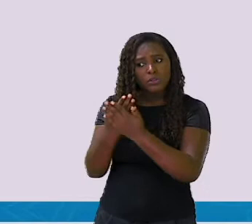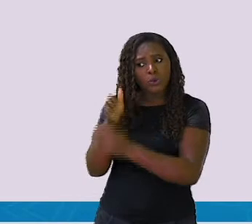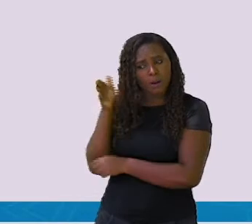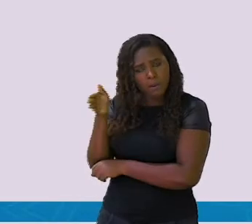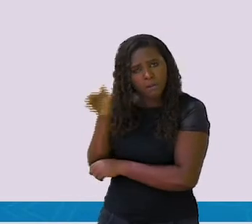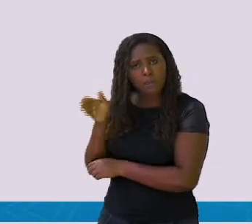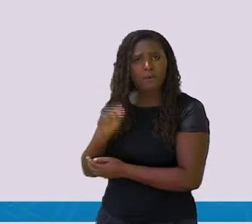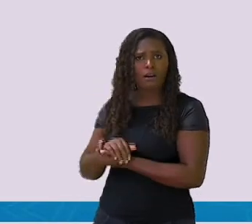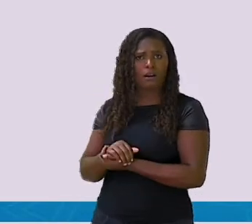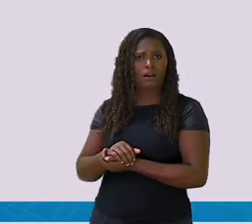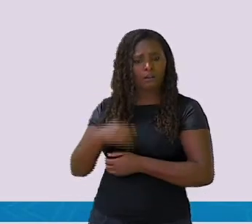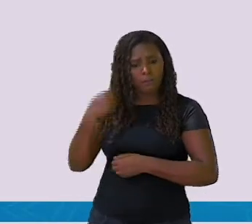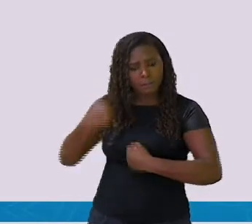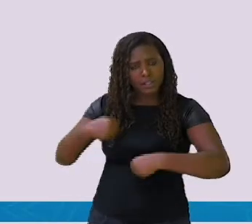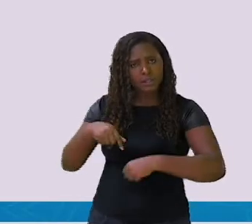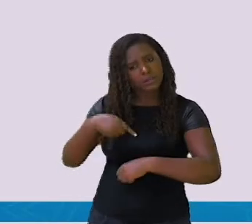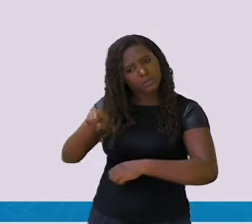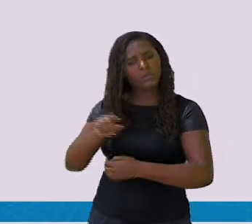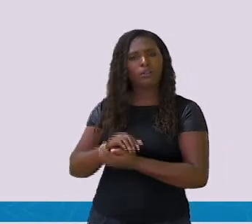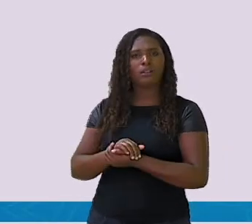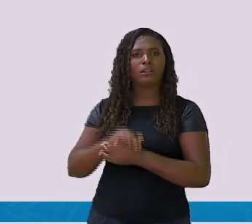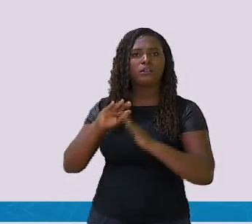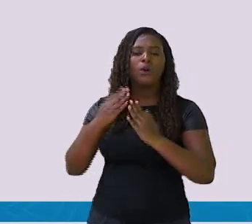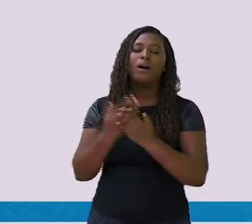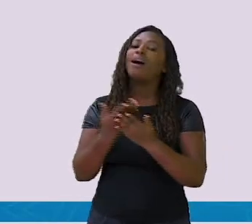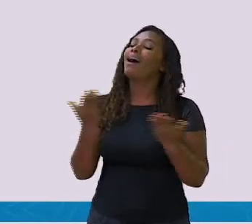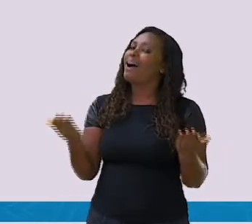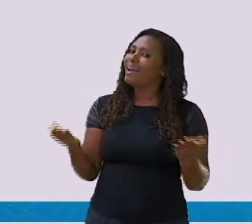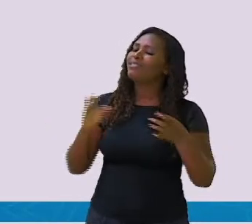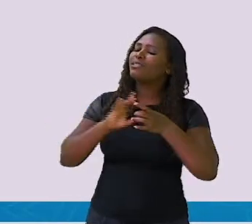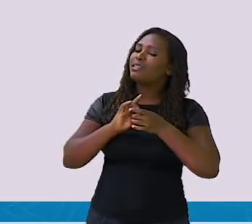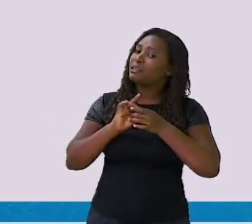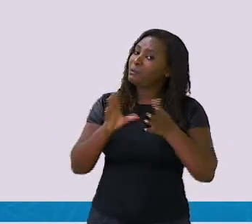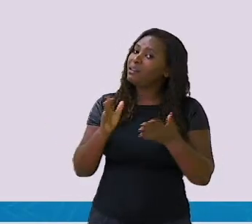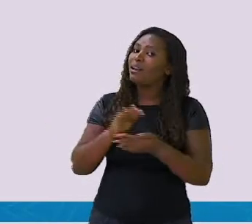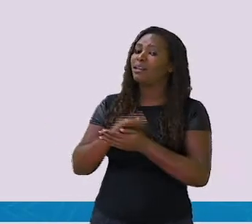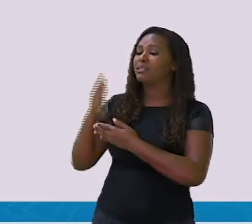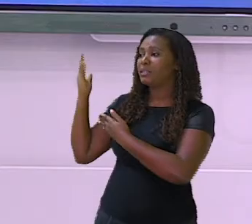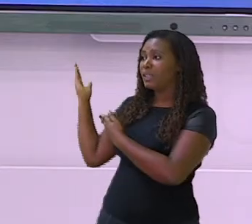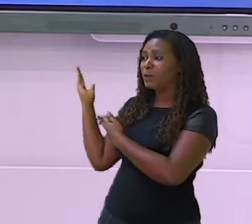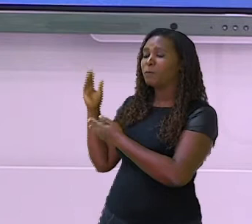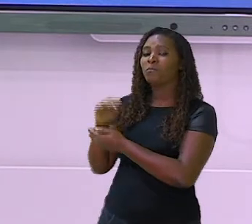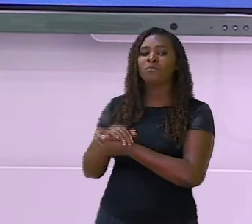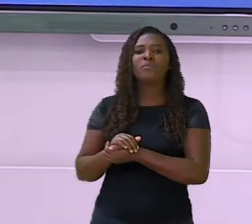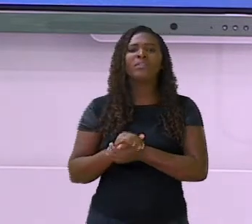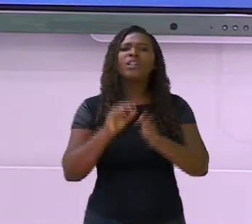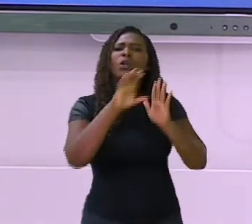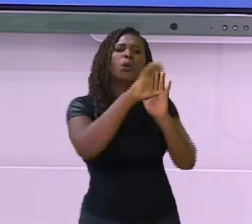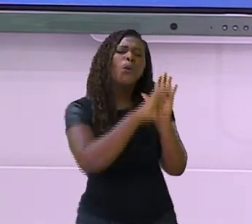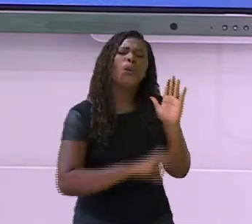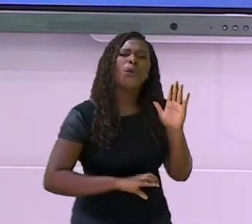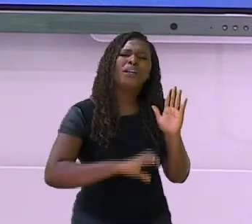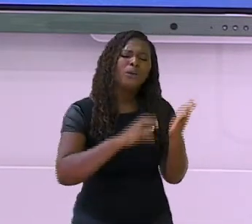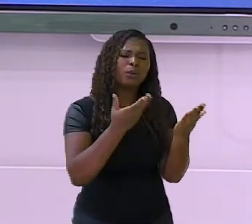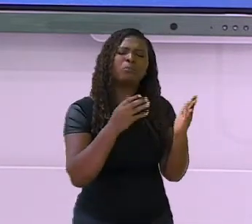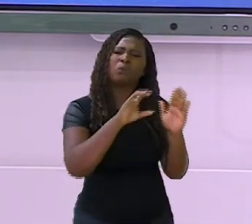currículos. O que é currículo? É o que a gente vai aprender, né? A gente tem aula da língua portuguesa, a gente tem aula de geografia, história, ciências.